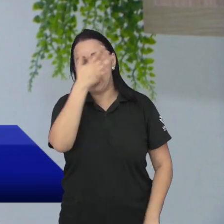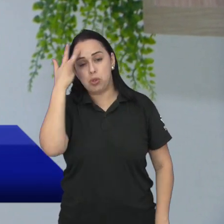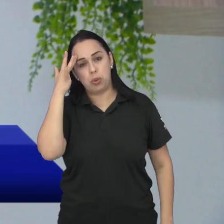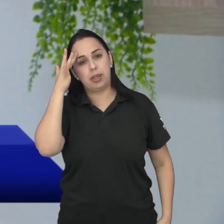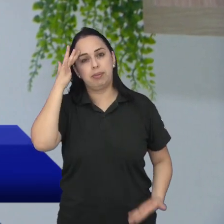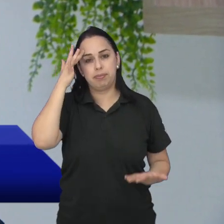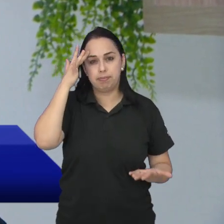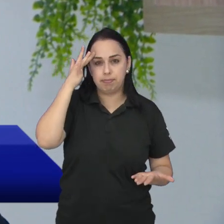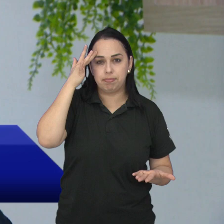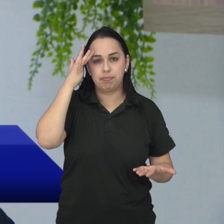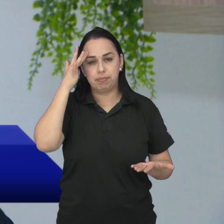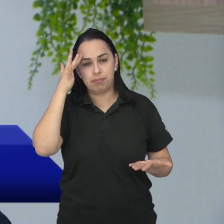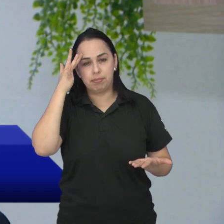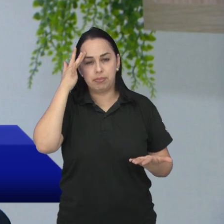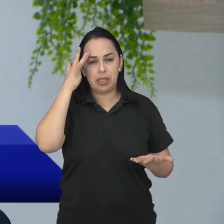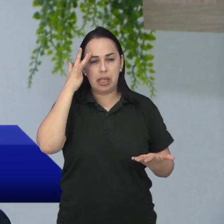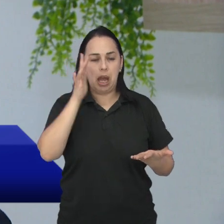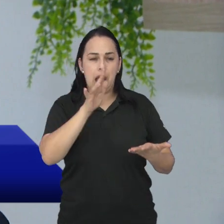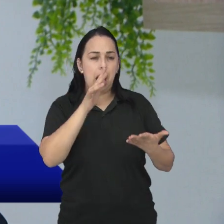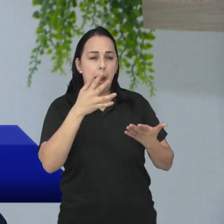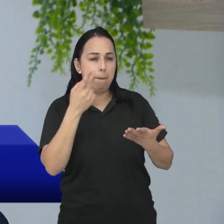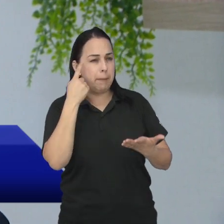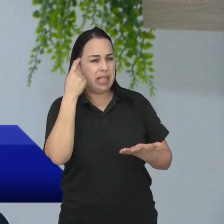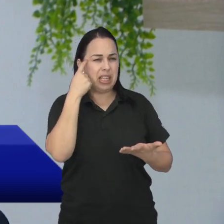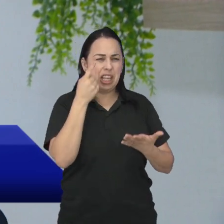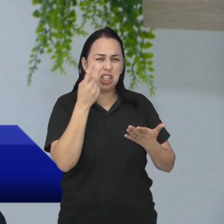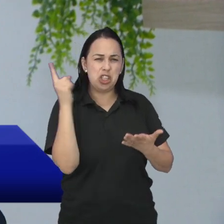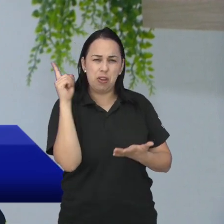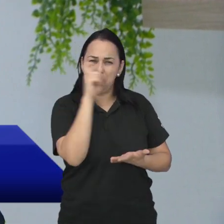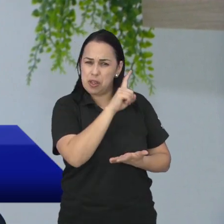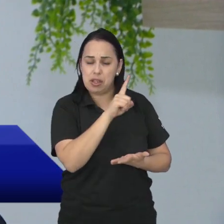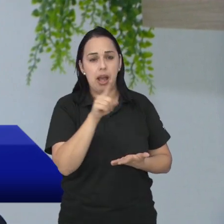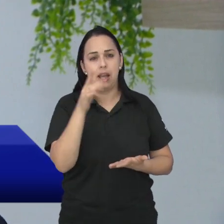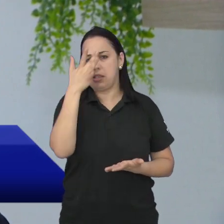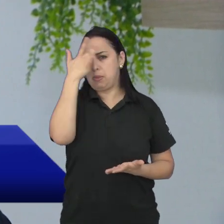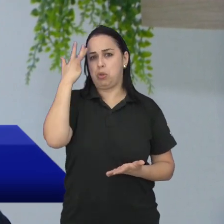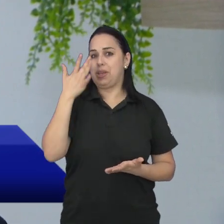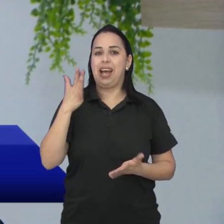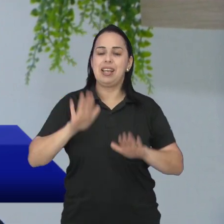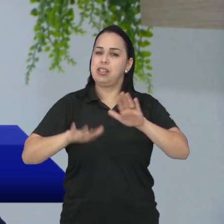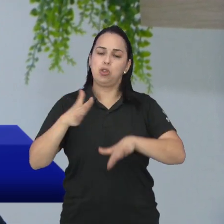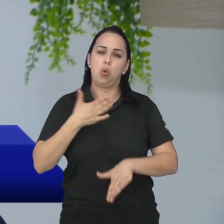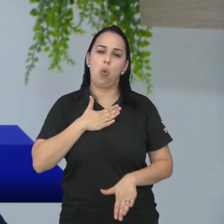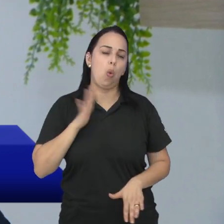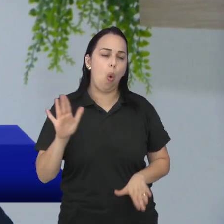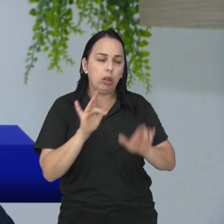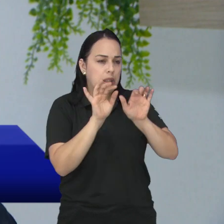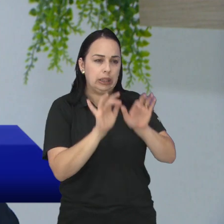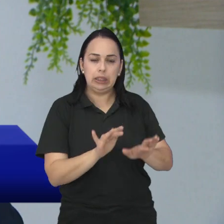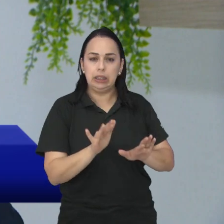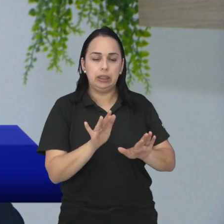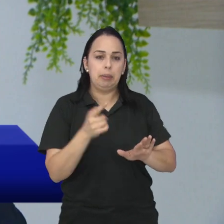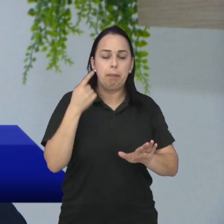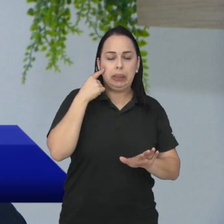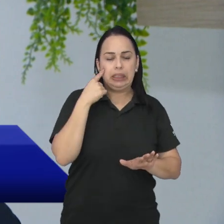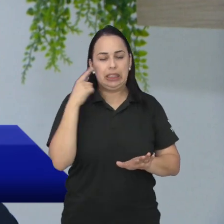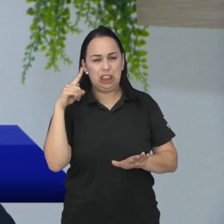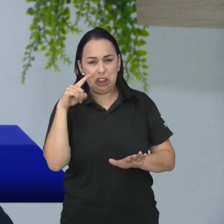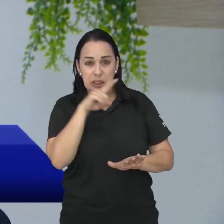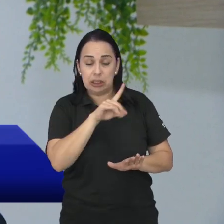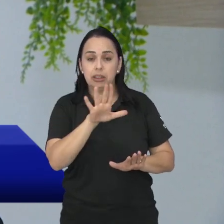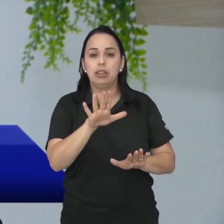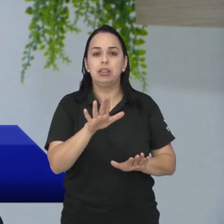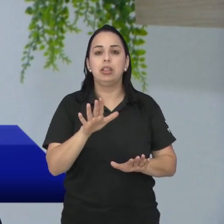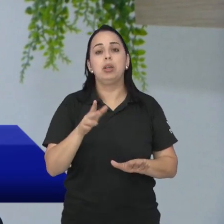seja uma operação muito complexa, que realmente tem gente que não gosta de fazer a própria declaração, não tem facilidade